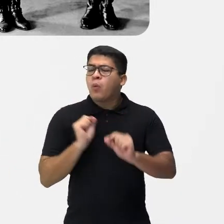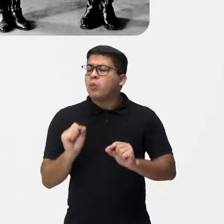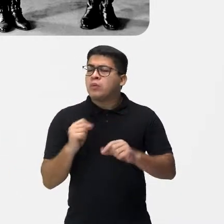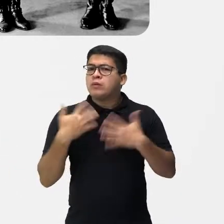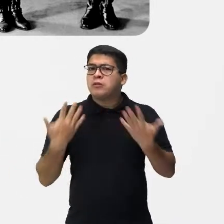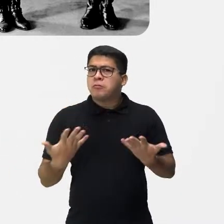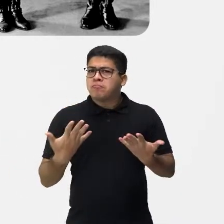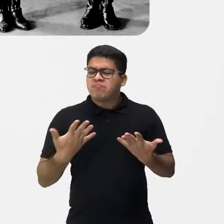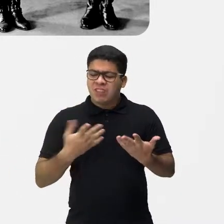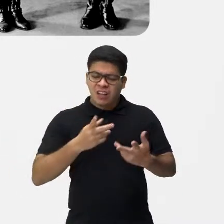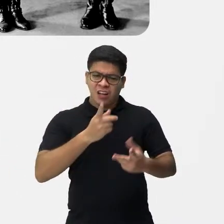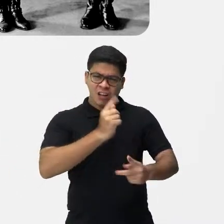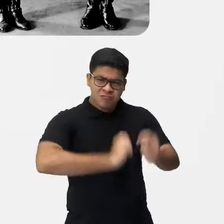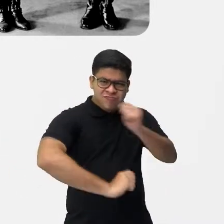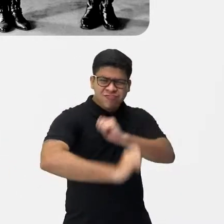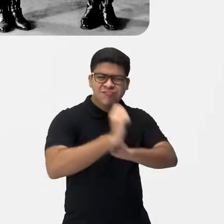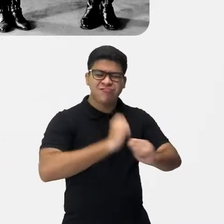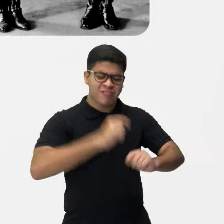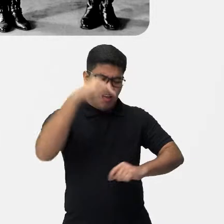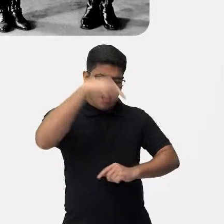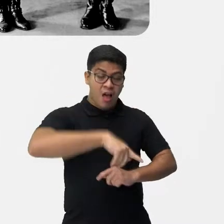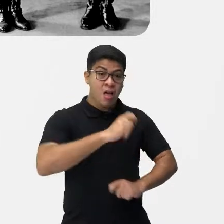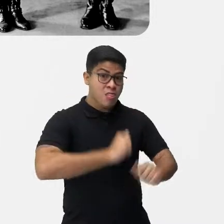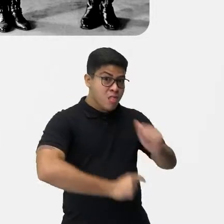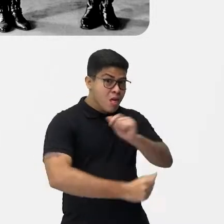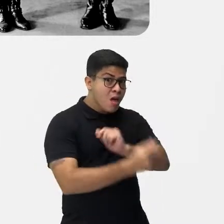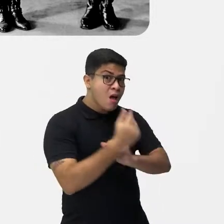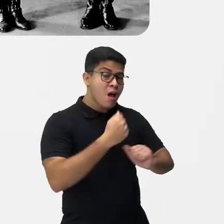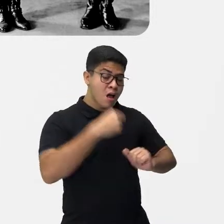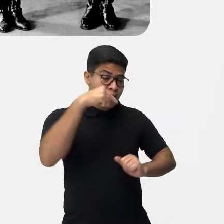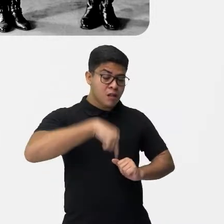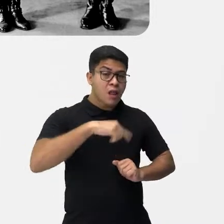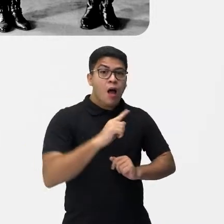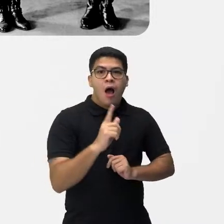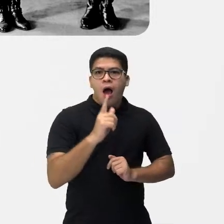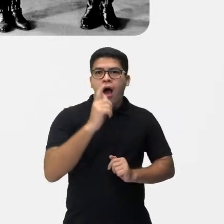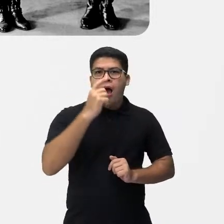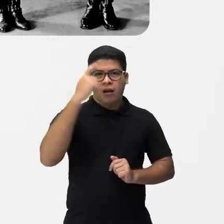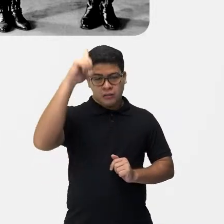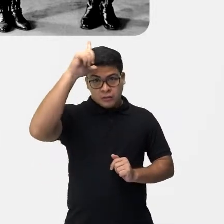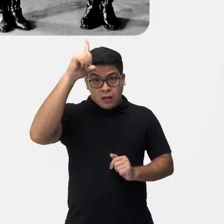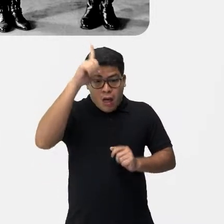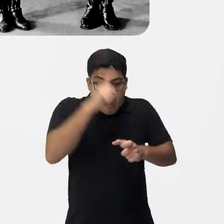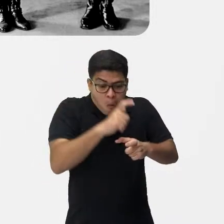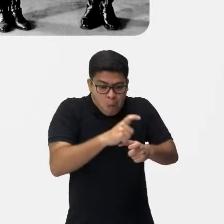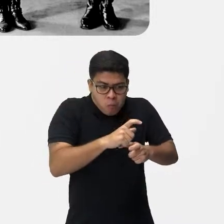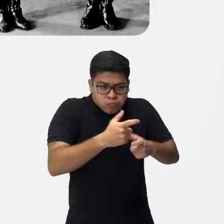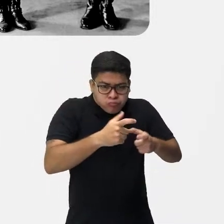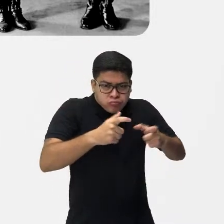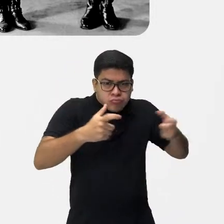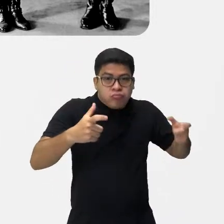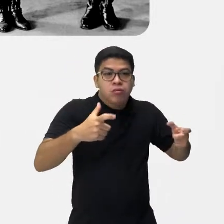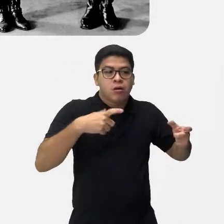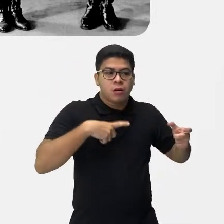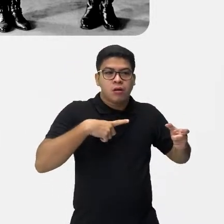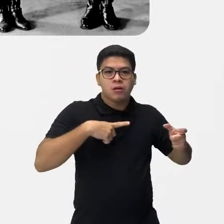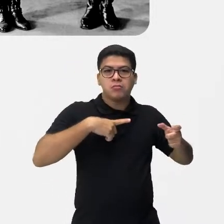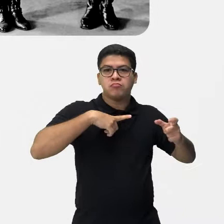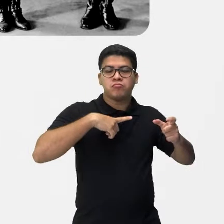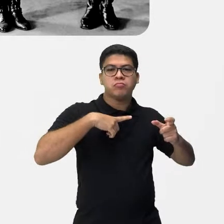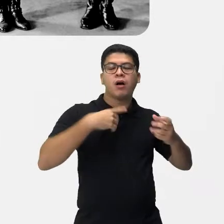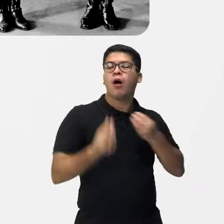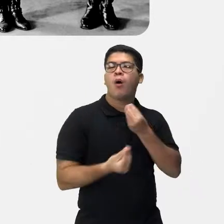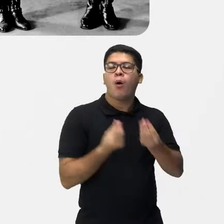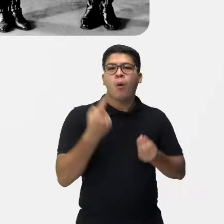da crise econômica que vai se instaurar na Alemanha e vai crescer e estabelecer aí um governo